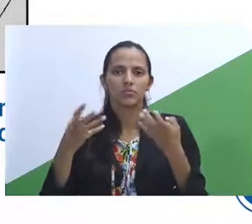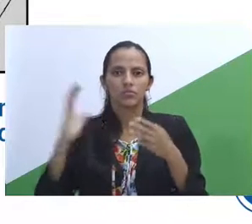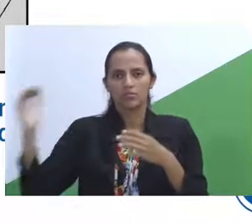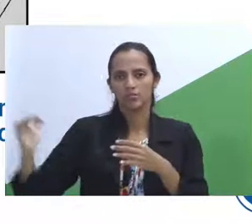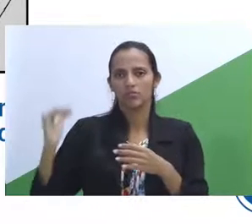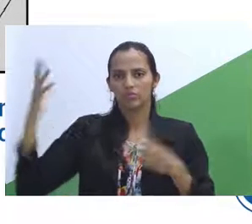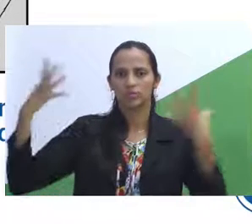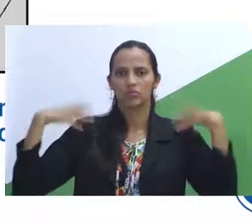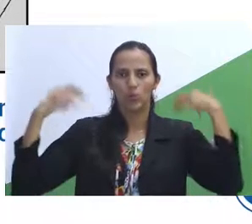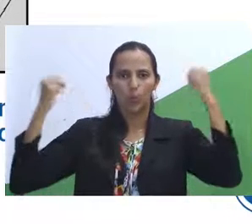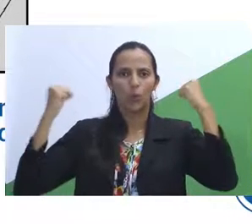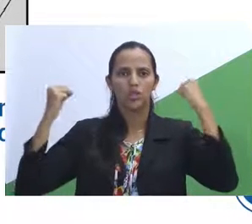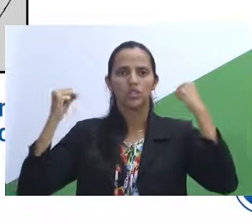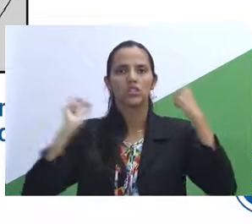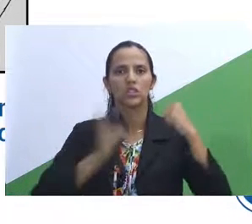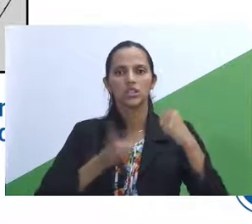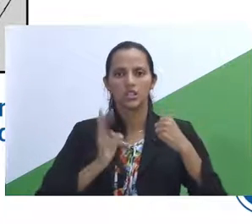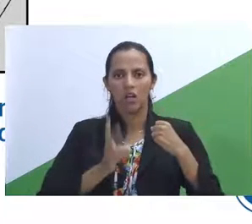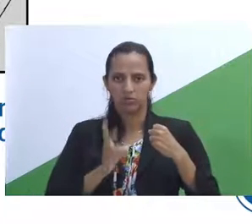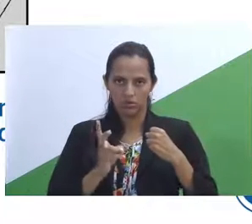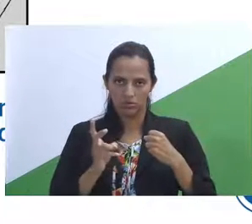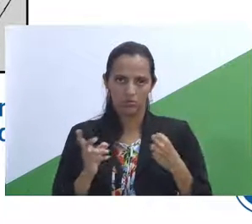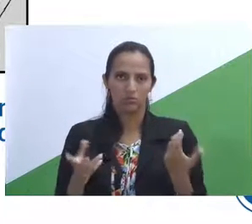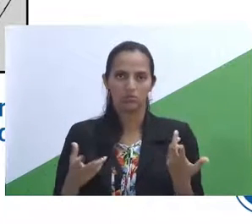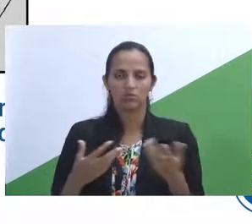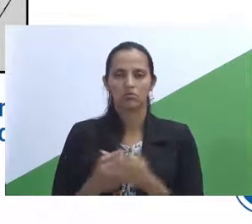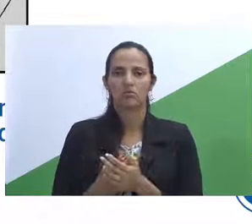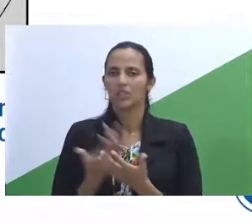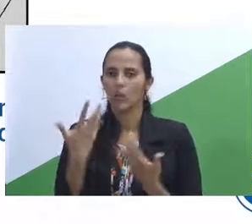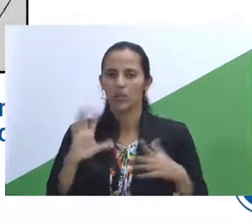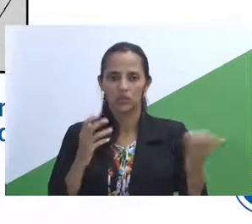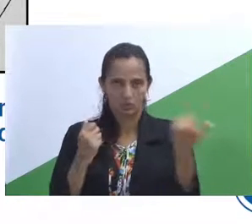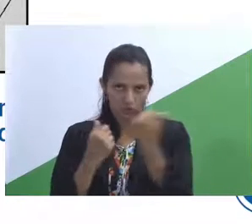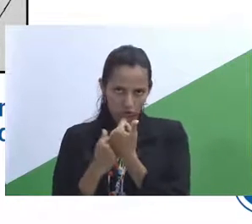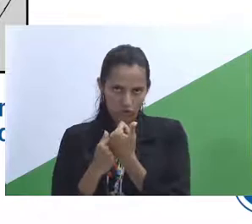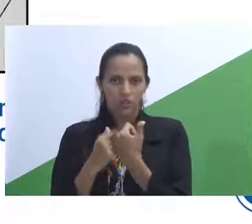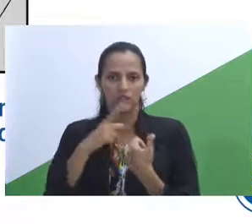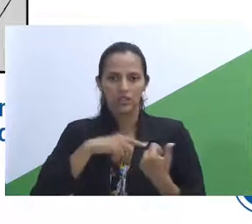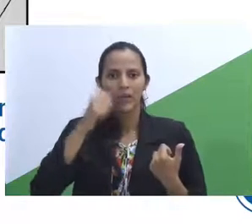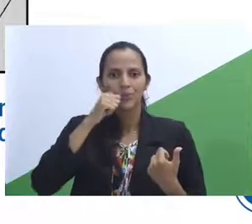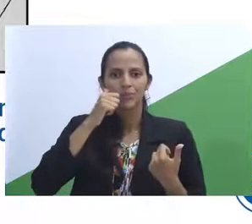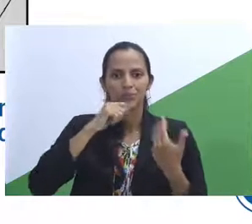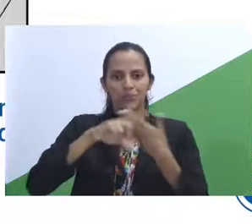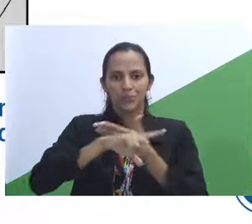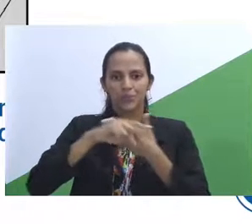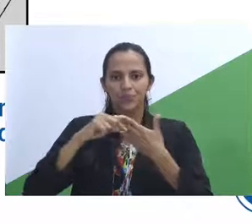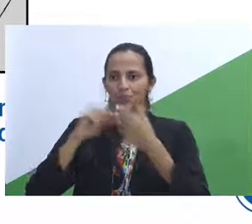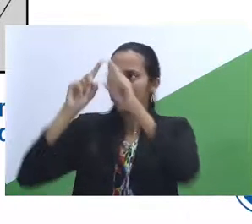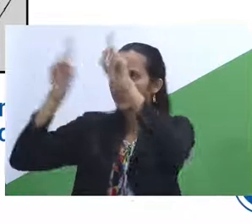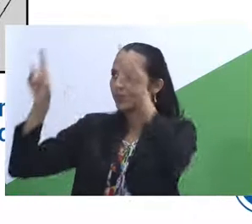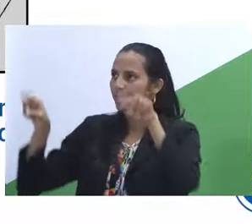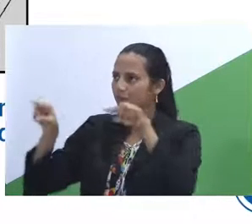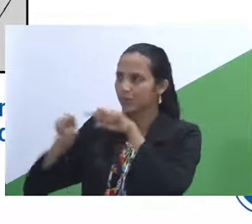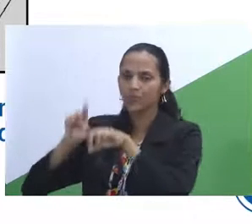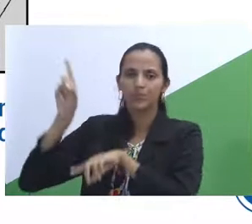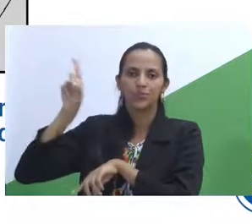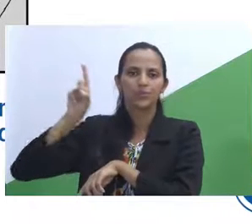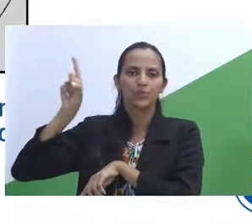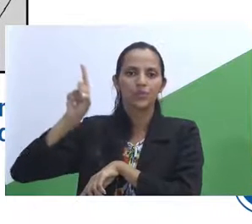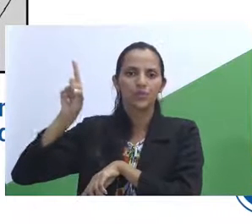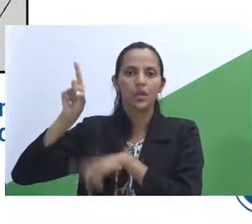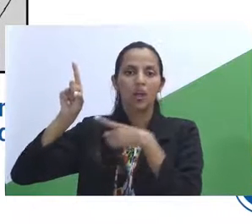aí, olha só, um blog, Ensinar História, da Jaelza Domingues, que vai mostrar exatamente, então, aí, olha só,